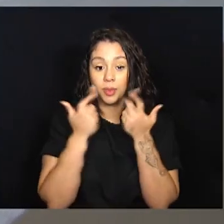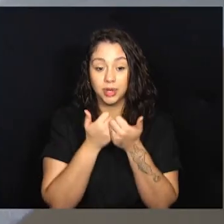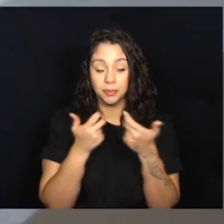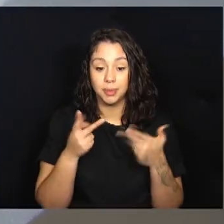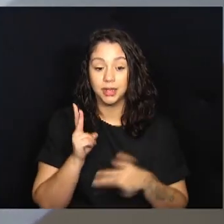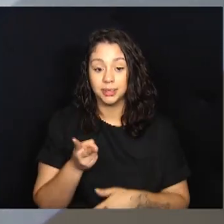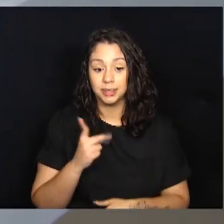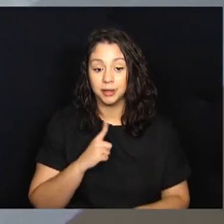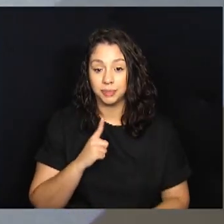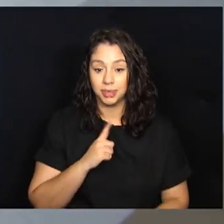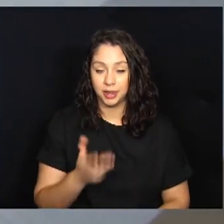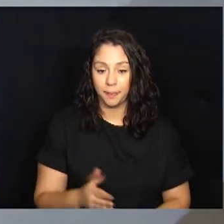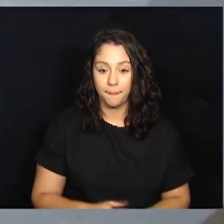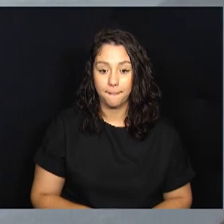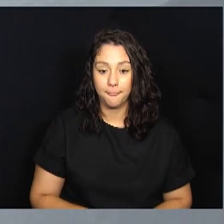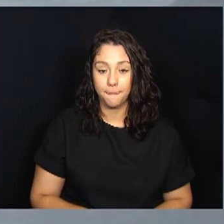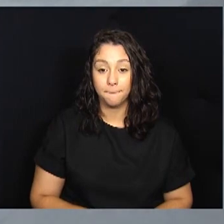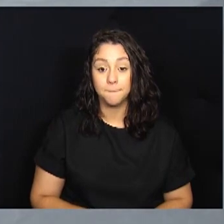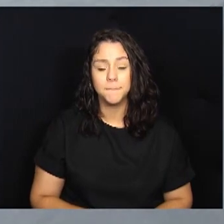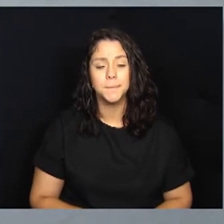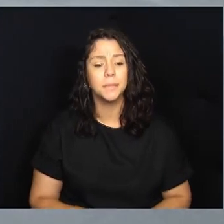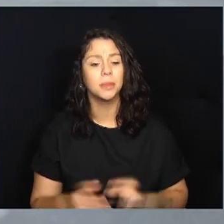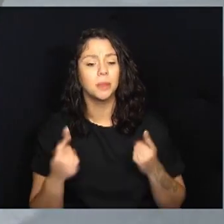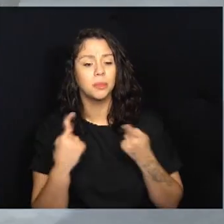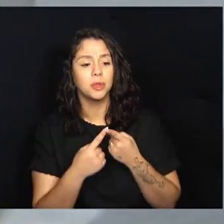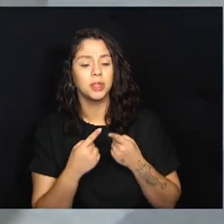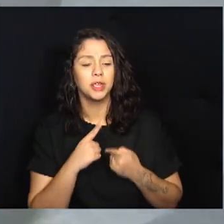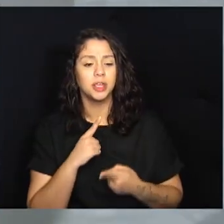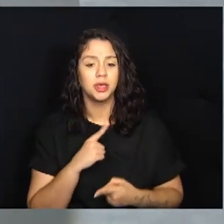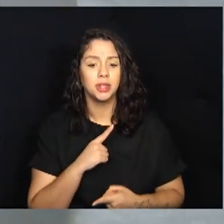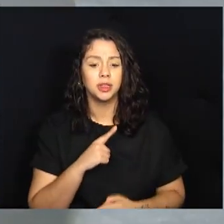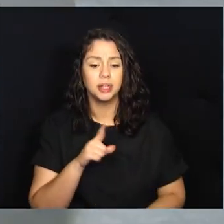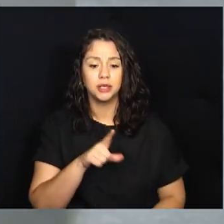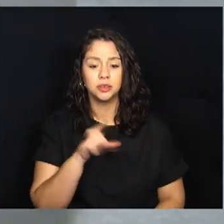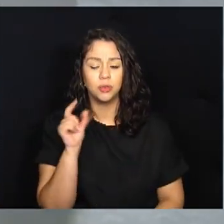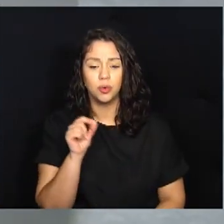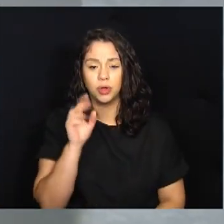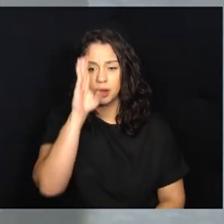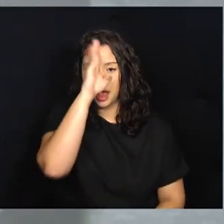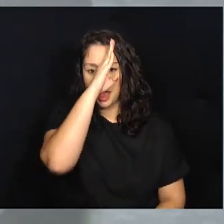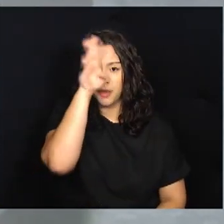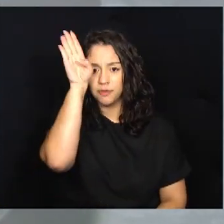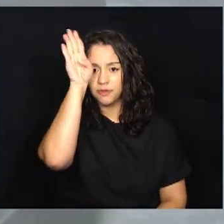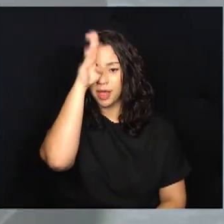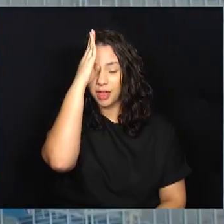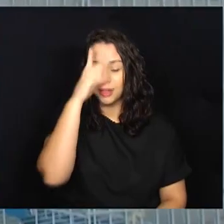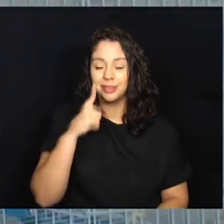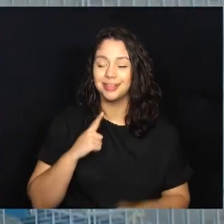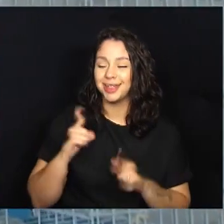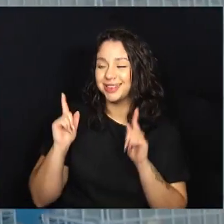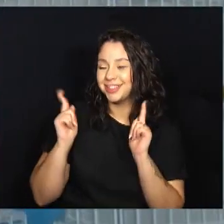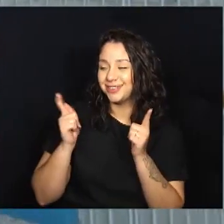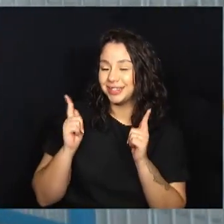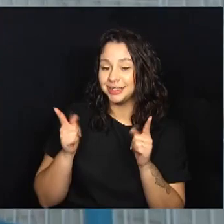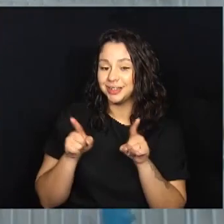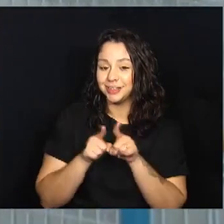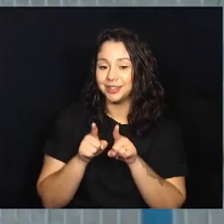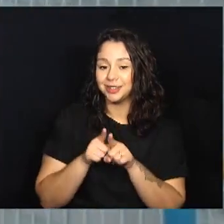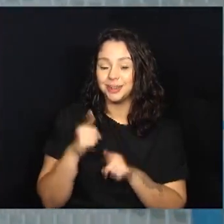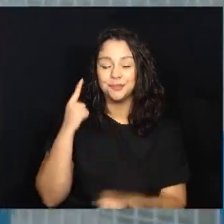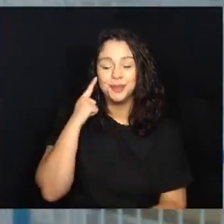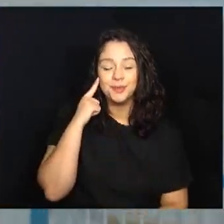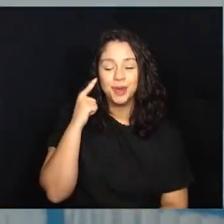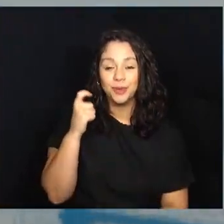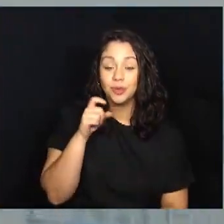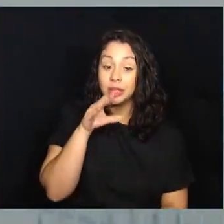comumente atende. Doutora, por que essa preferência pela calopsita? Elas são muito divertidas, elas emitem som, elas não